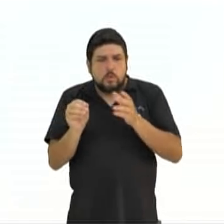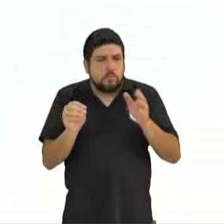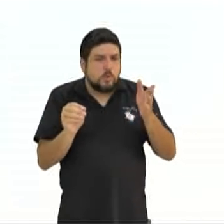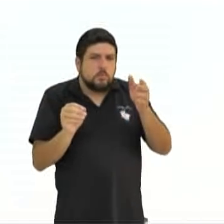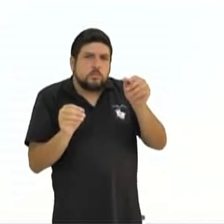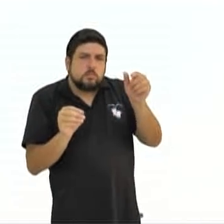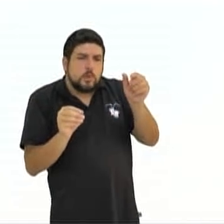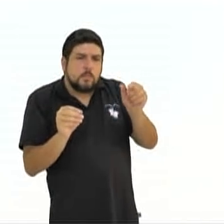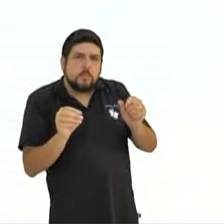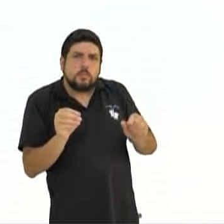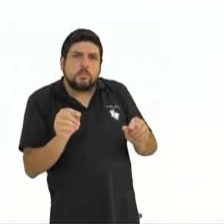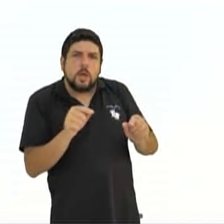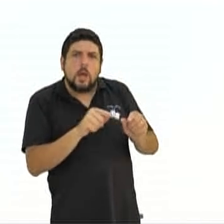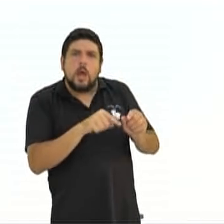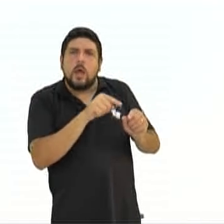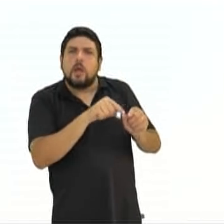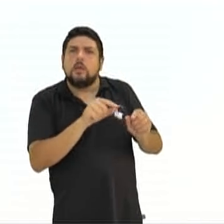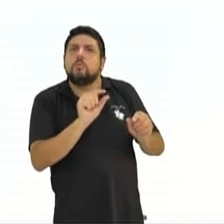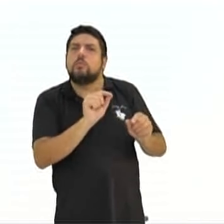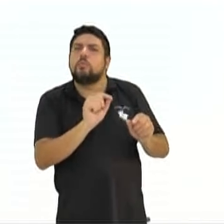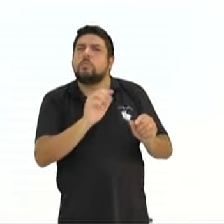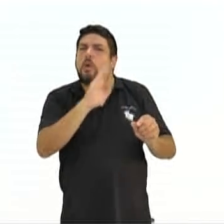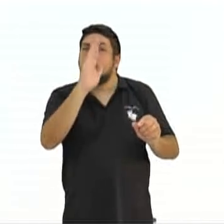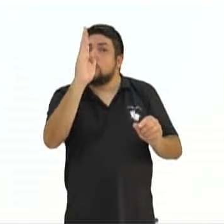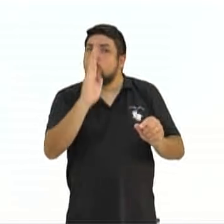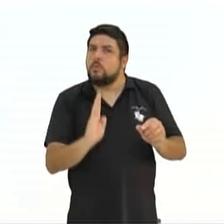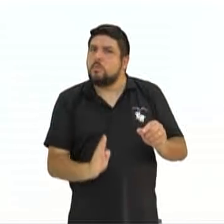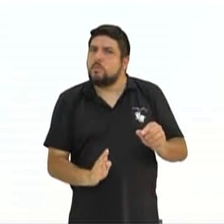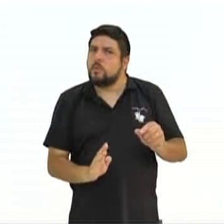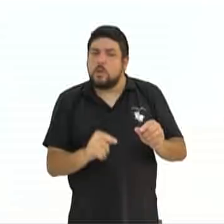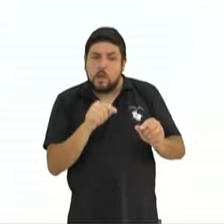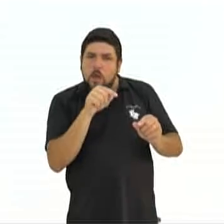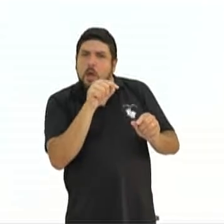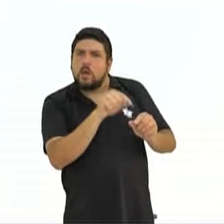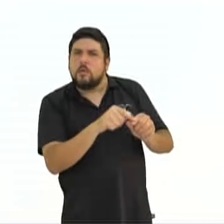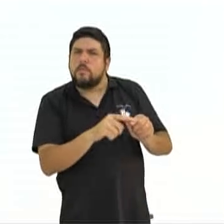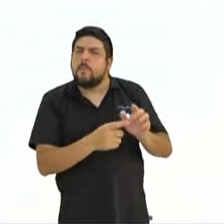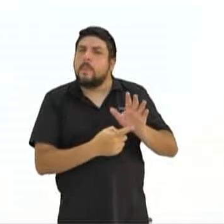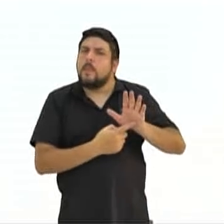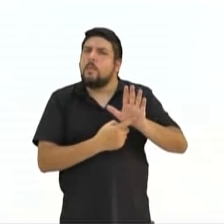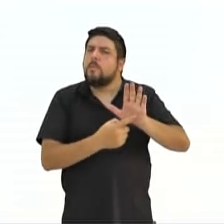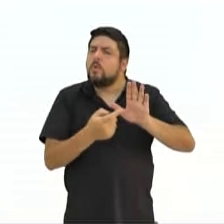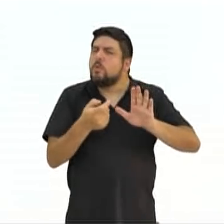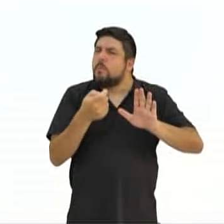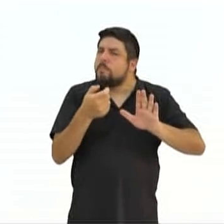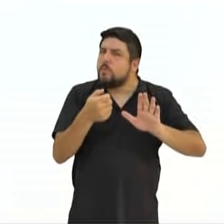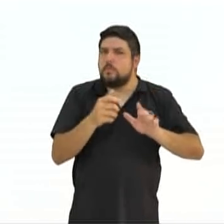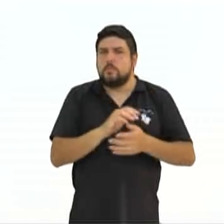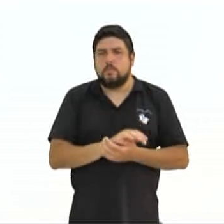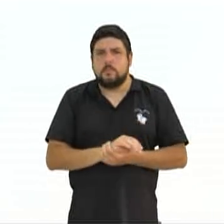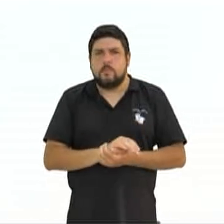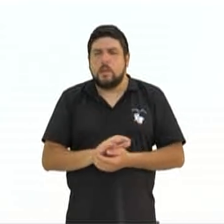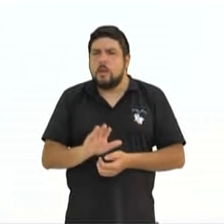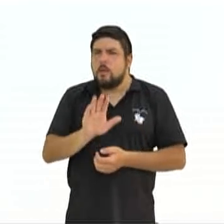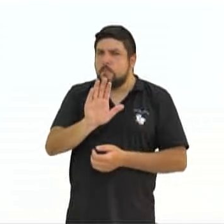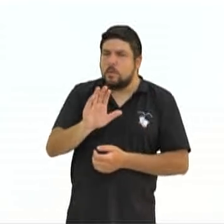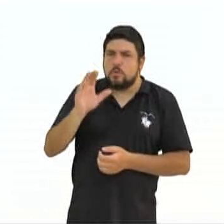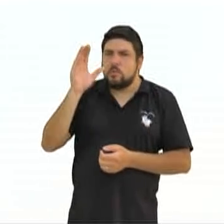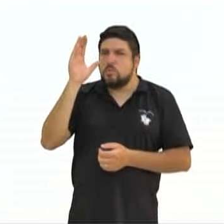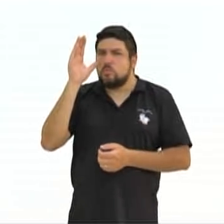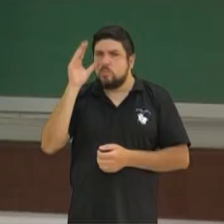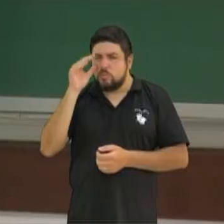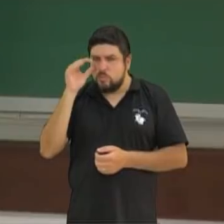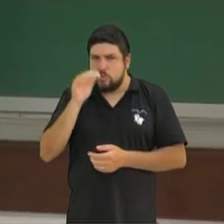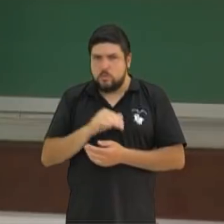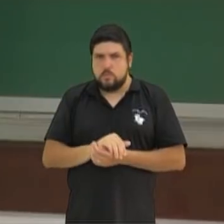brasileira. Foi o primeiro mapa desenhado a mostrar um pedacinho da costa brasileira. Uma curiosidade para vocês, se você for pegar